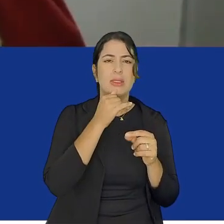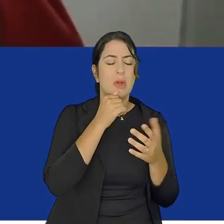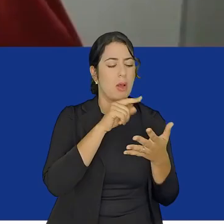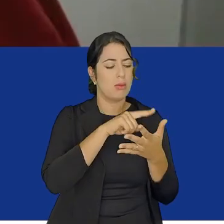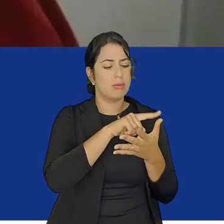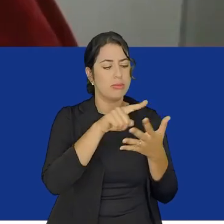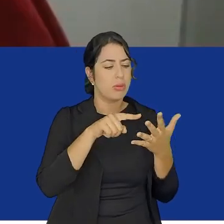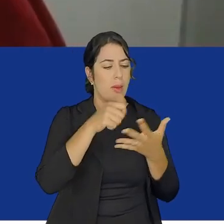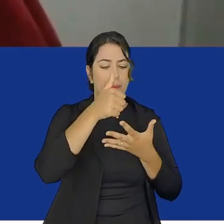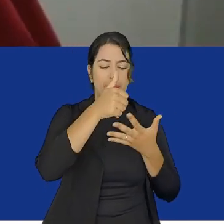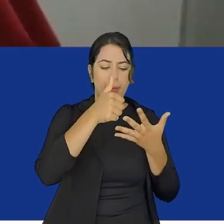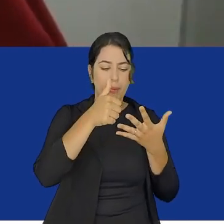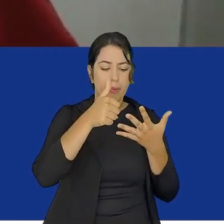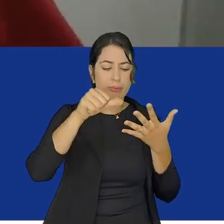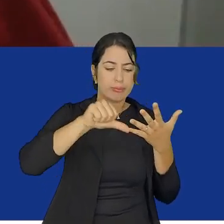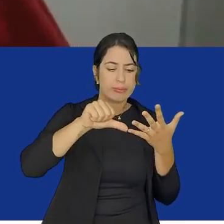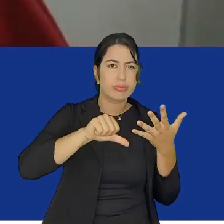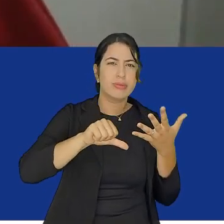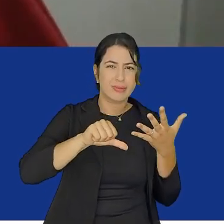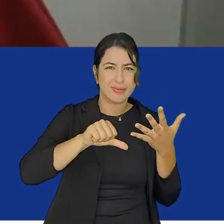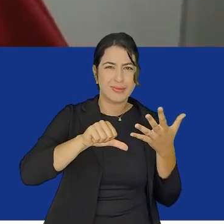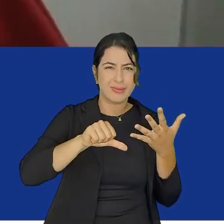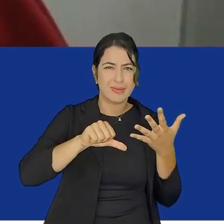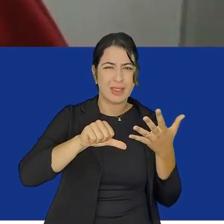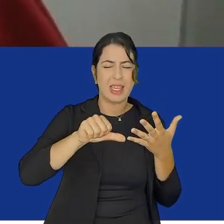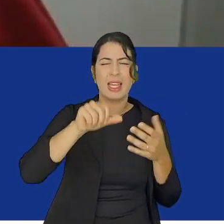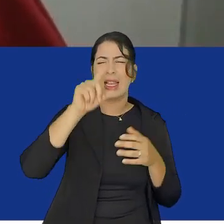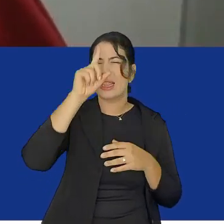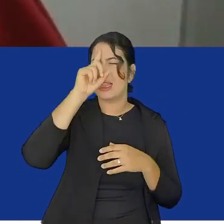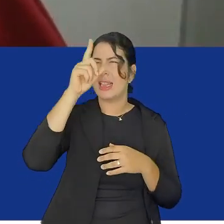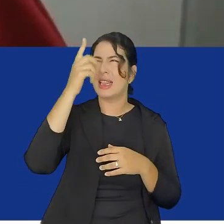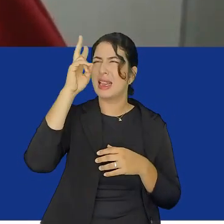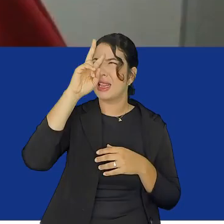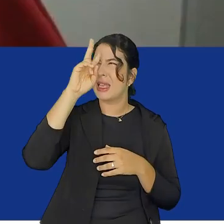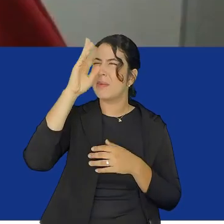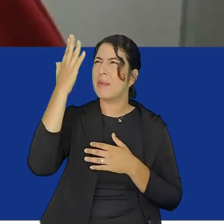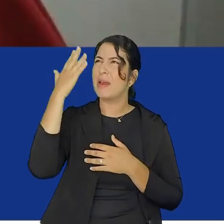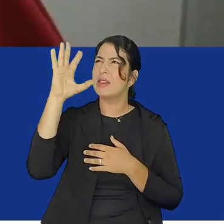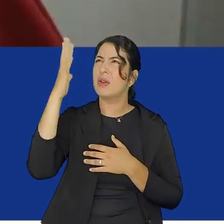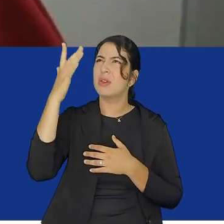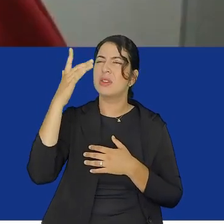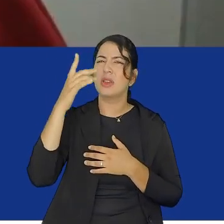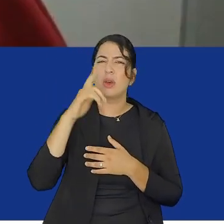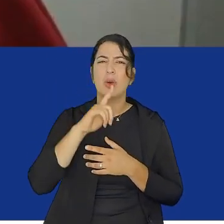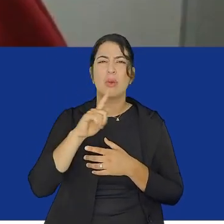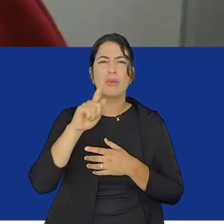aquela nave que explodiu? Aquele foguete que explodiu? Como é que chama, Fernanda? Aquele foguete?